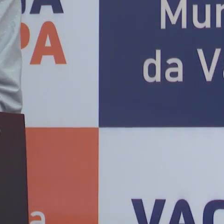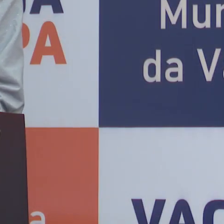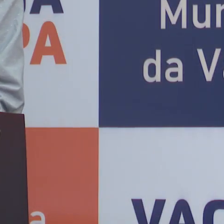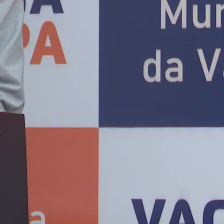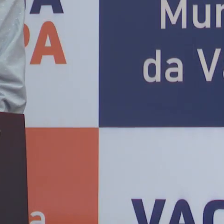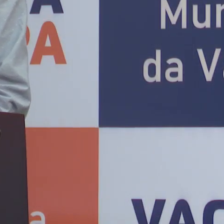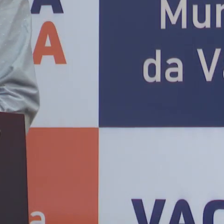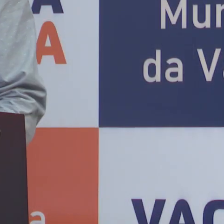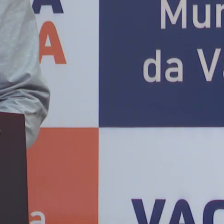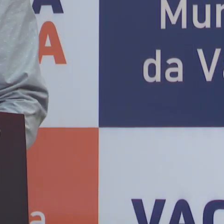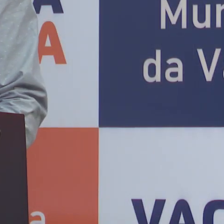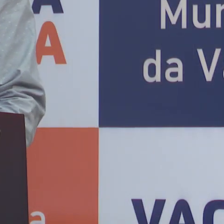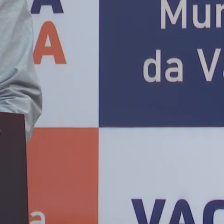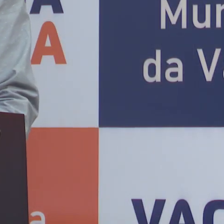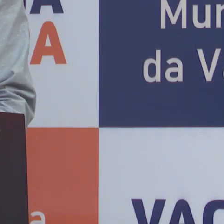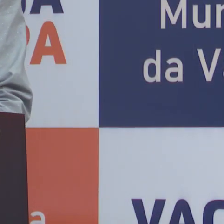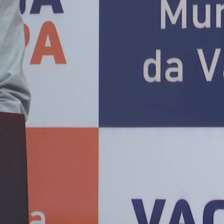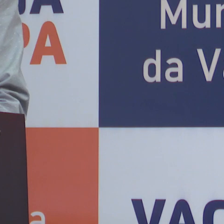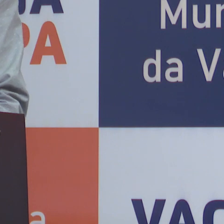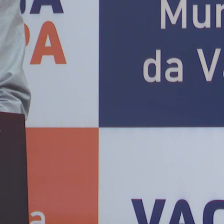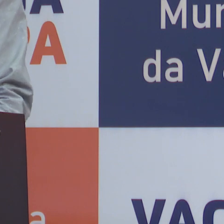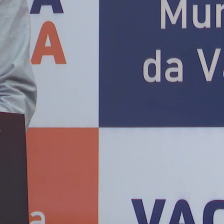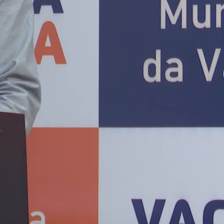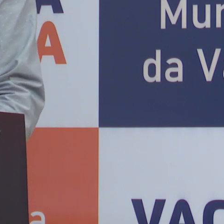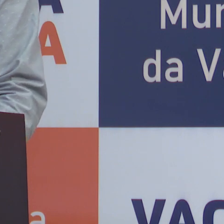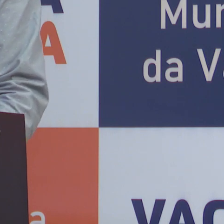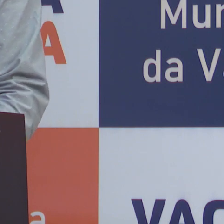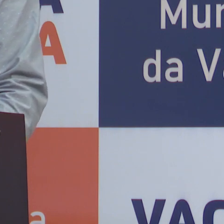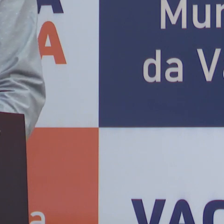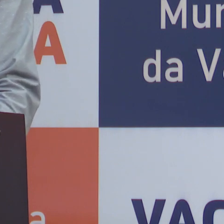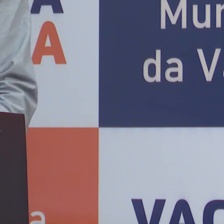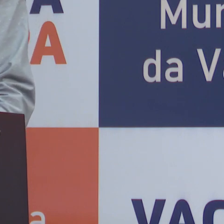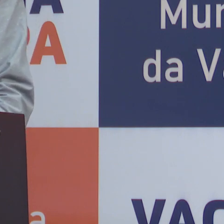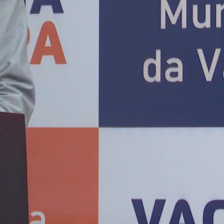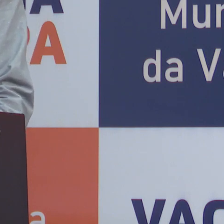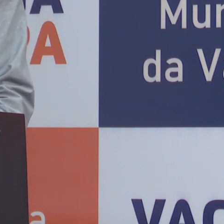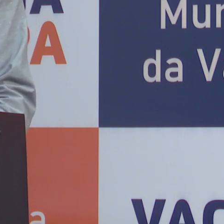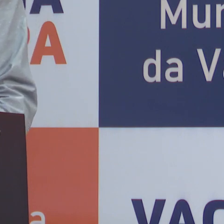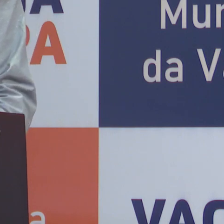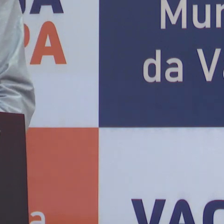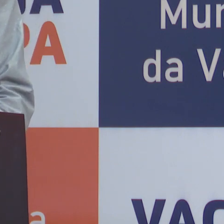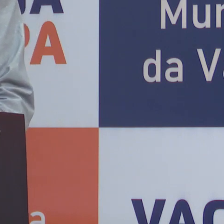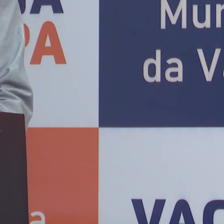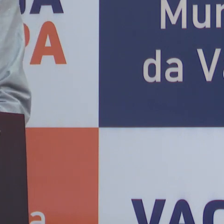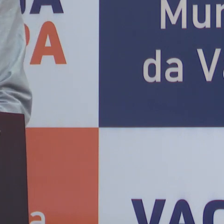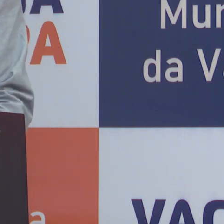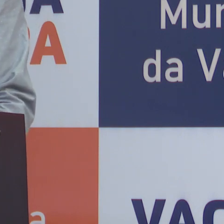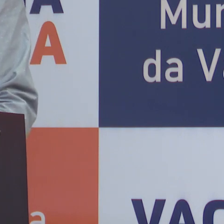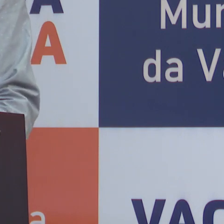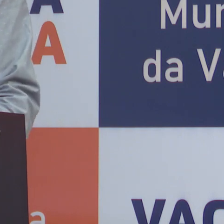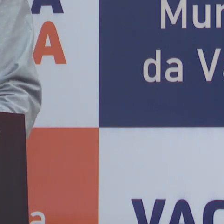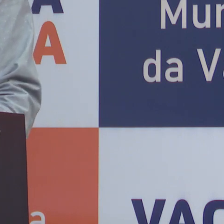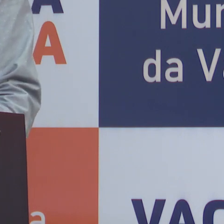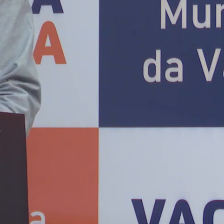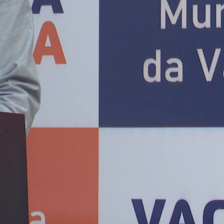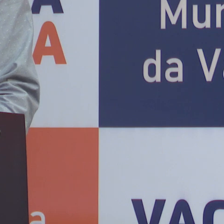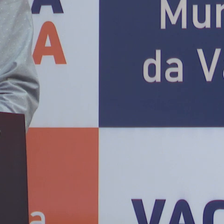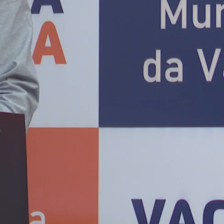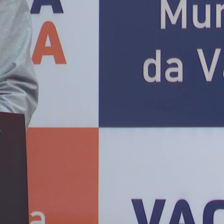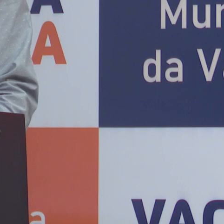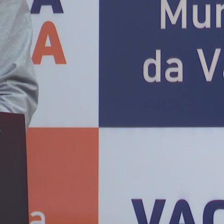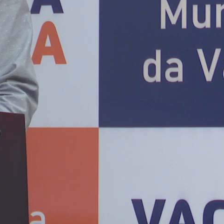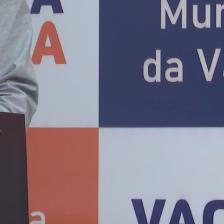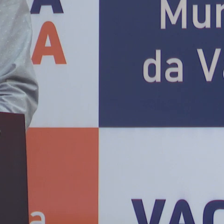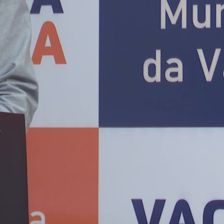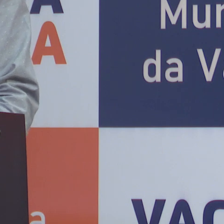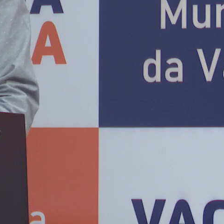tarde. Sejam bem-vindos à capacitação e atualização em Monkeypox aos profissionais de saúde